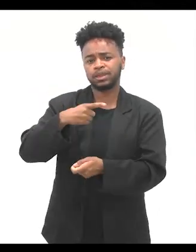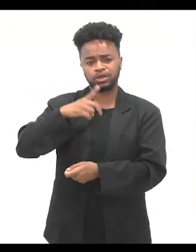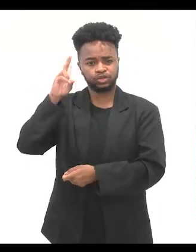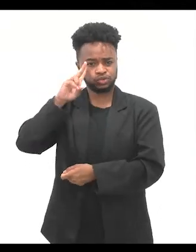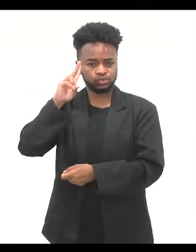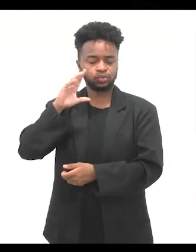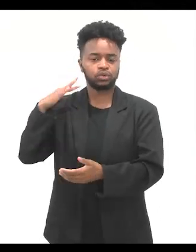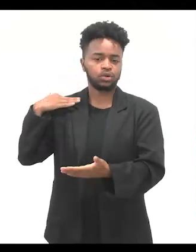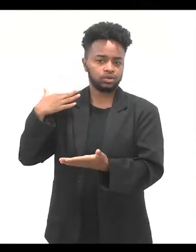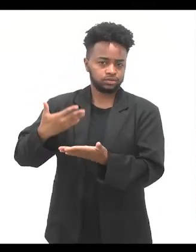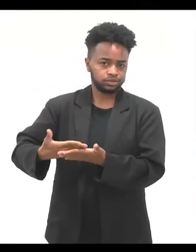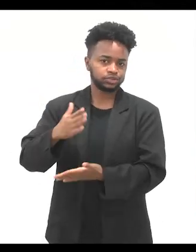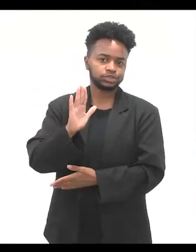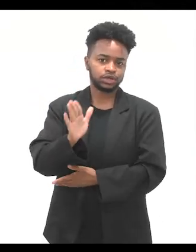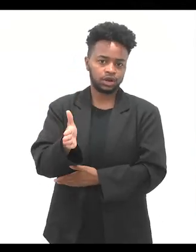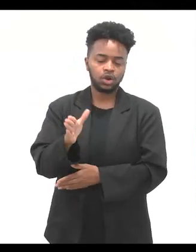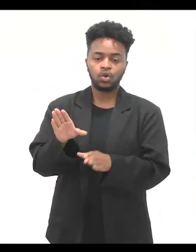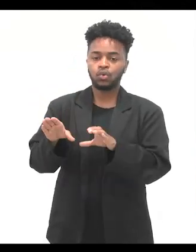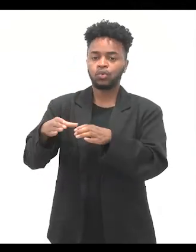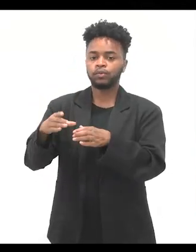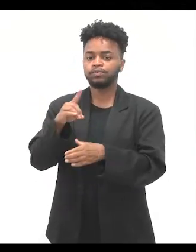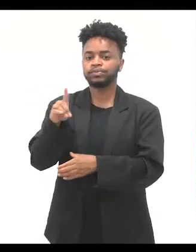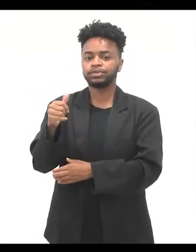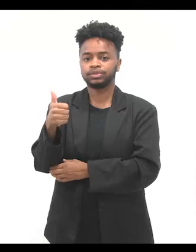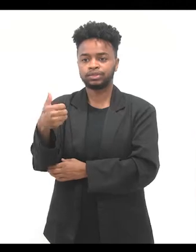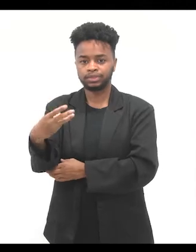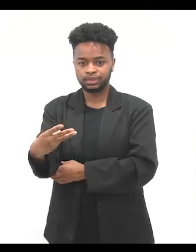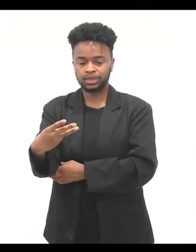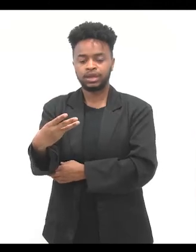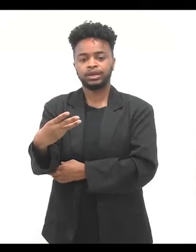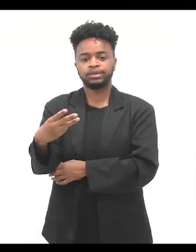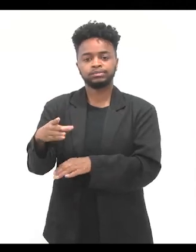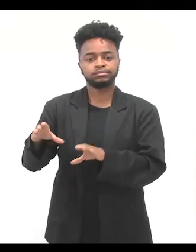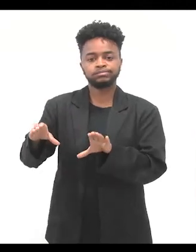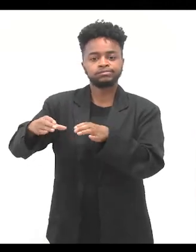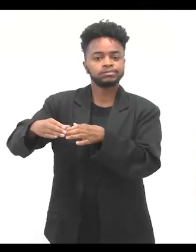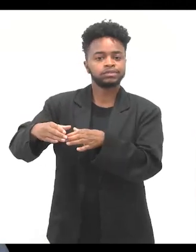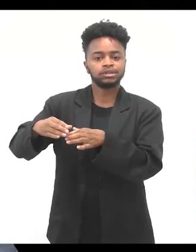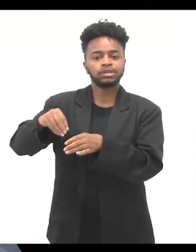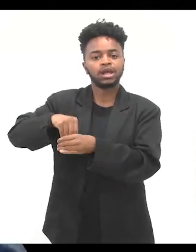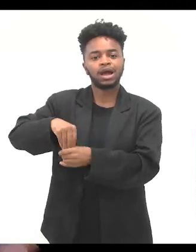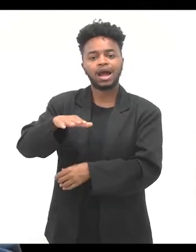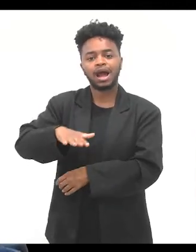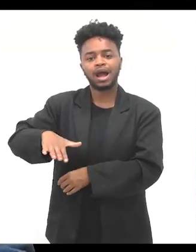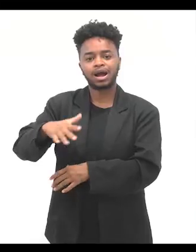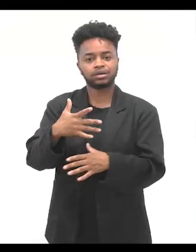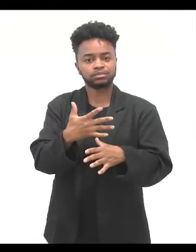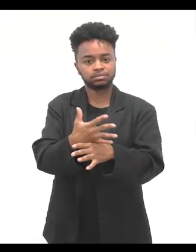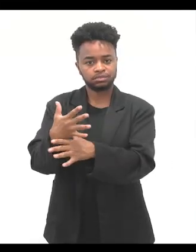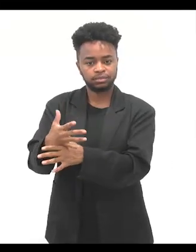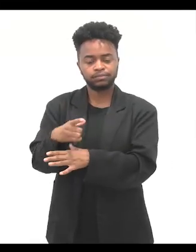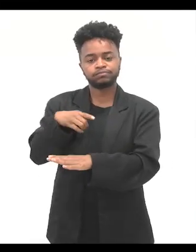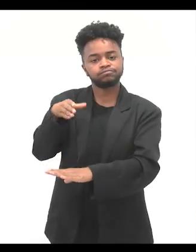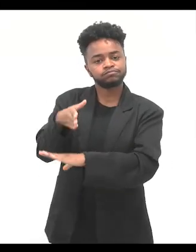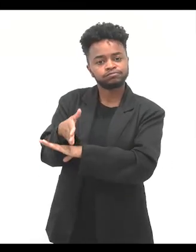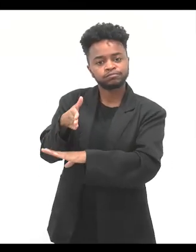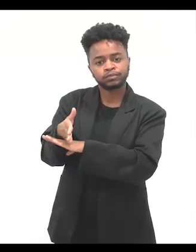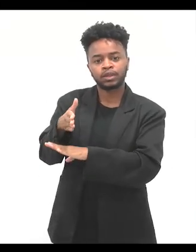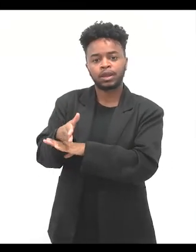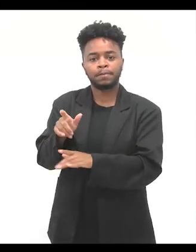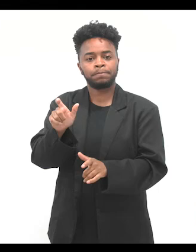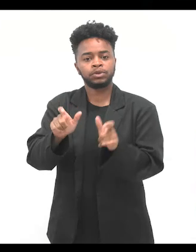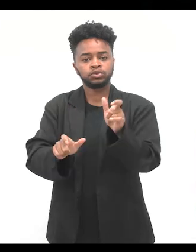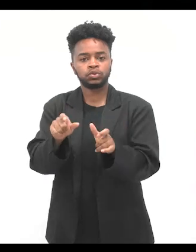Z13, ela, como está numa área totalmente urbanizada, ela é muito frequentada por pesquisadores,